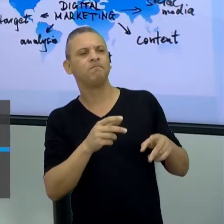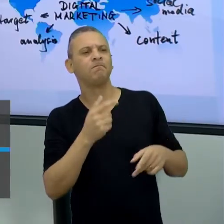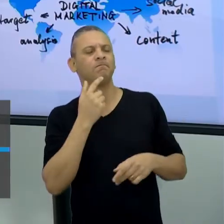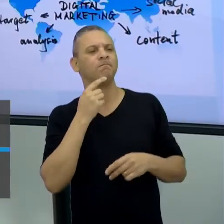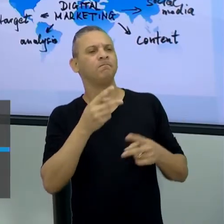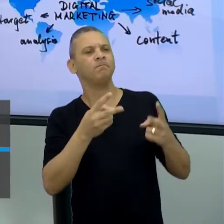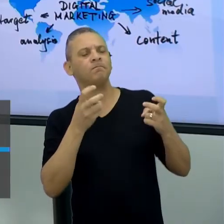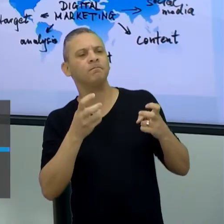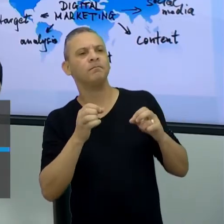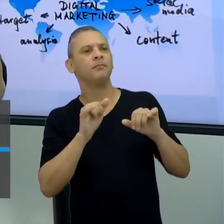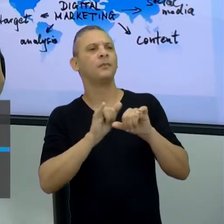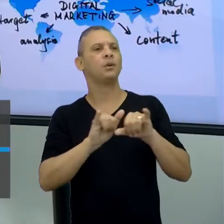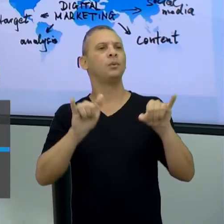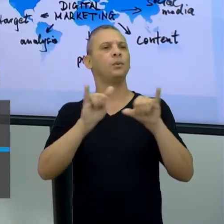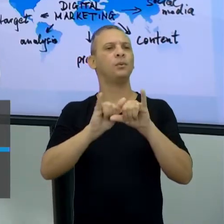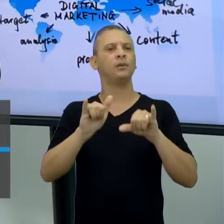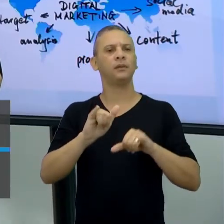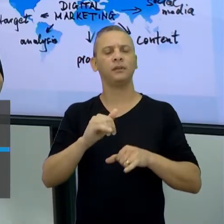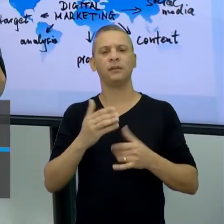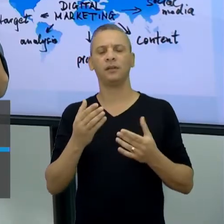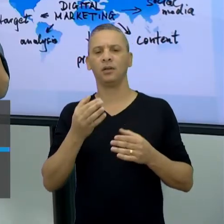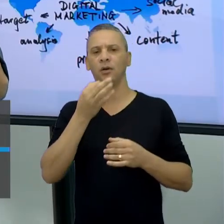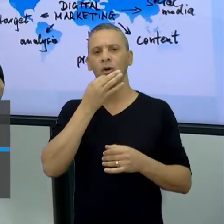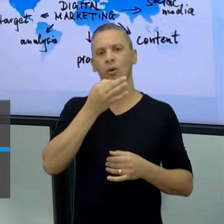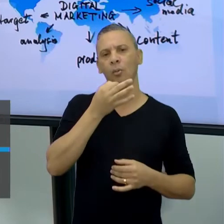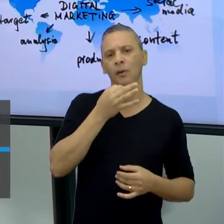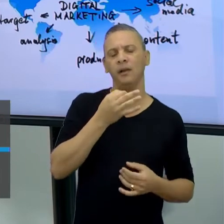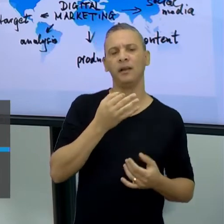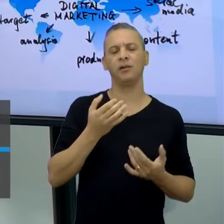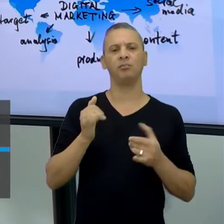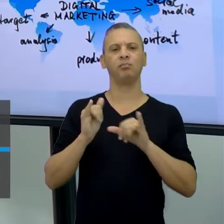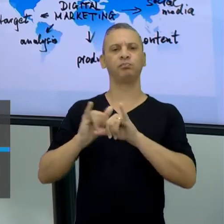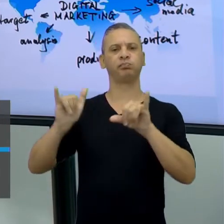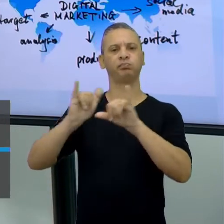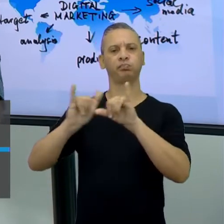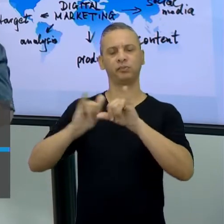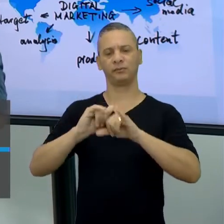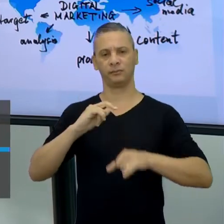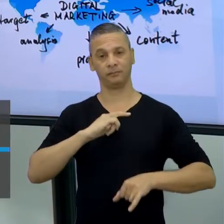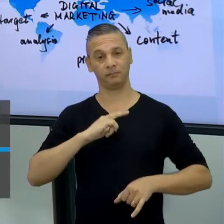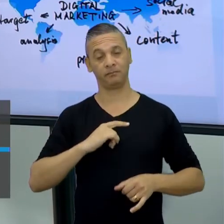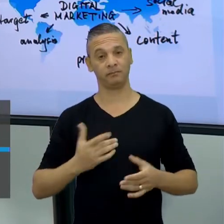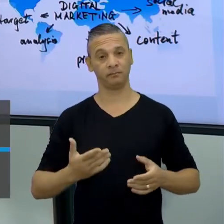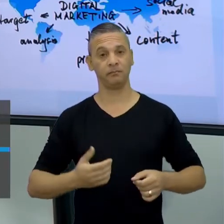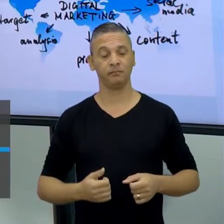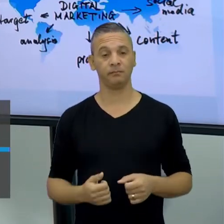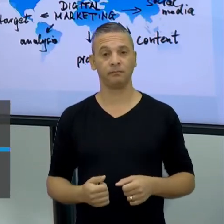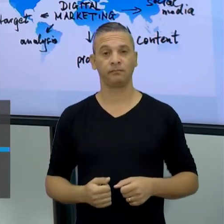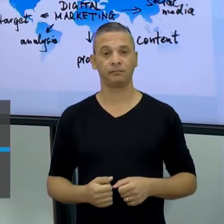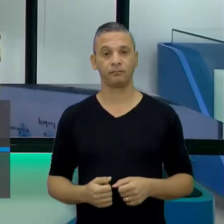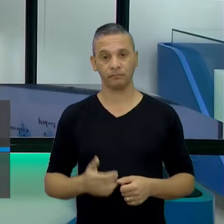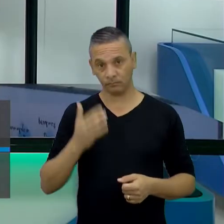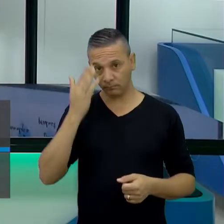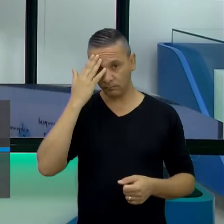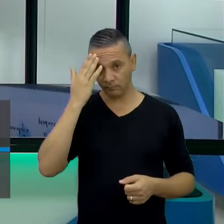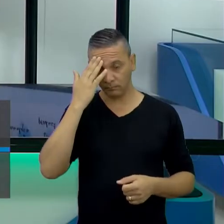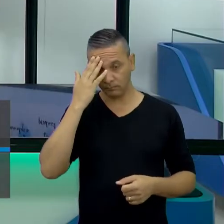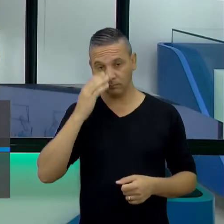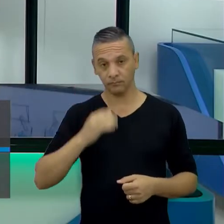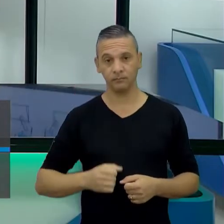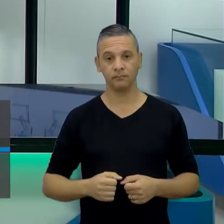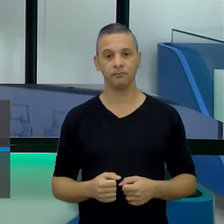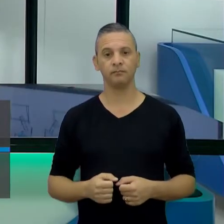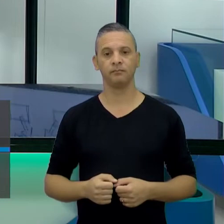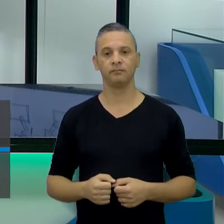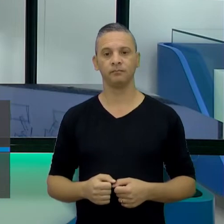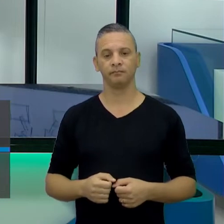muita notícia, tem muita opinião e tem muita publicidade disfarçada de notícia. Certo? Certo. Já